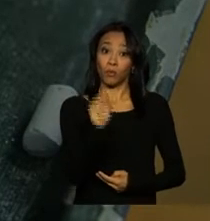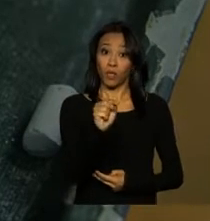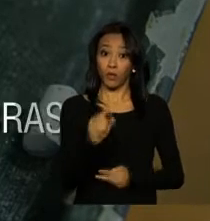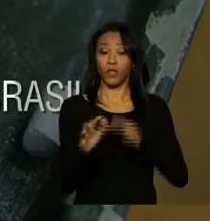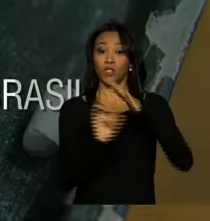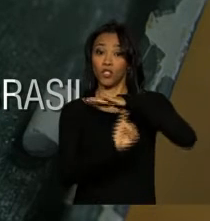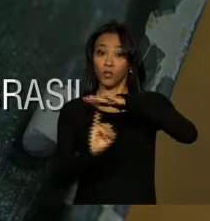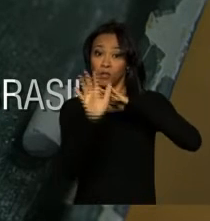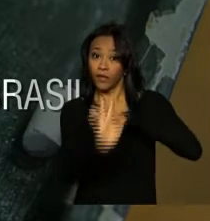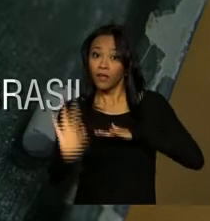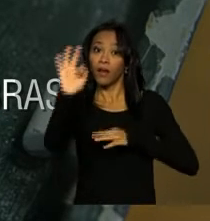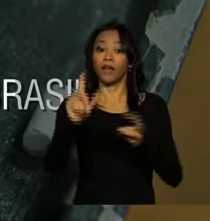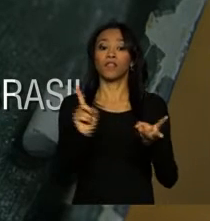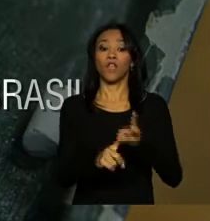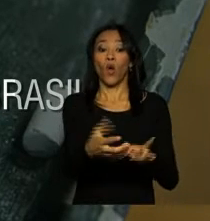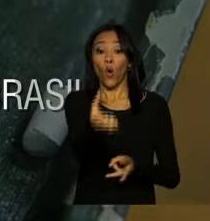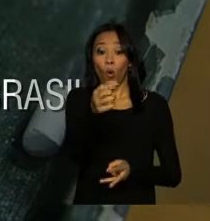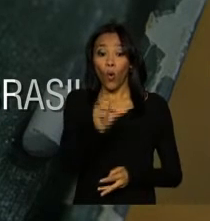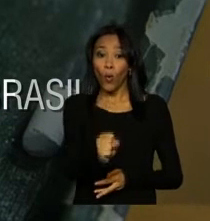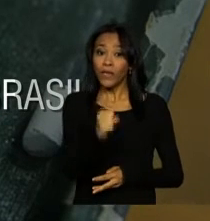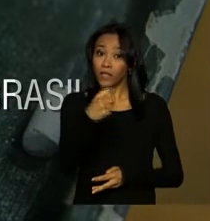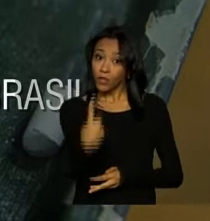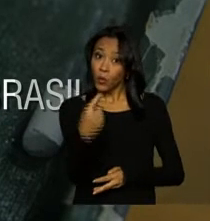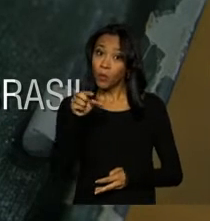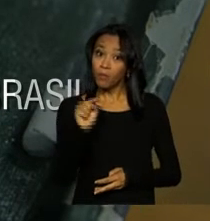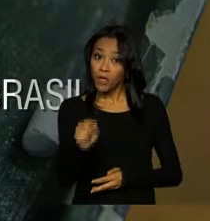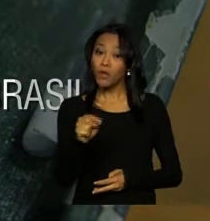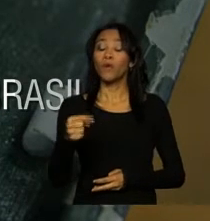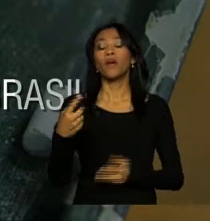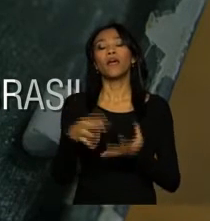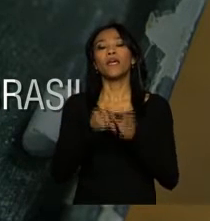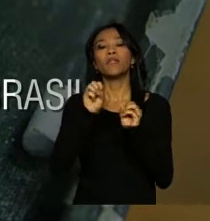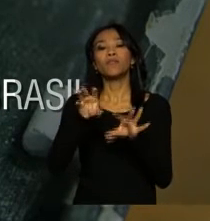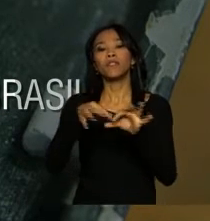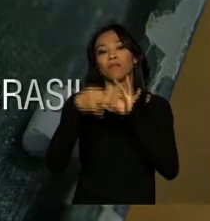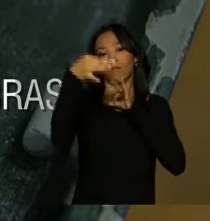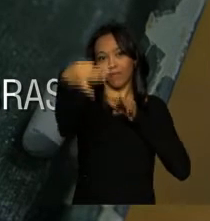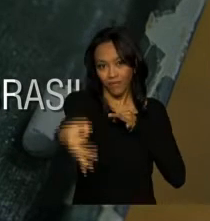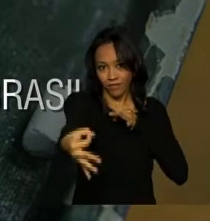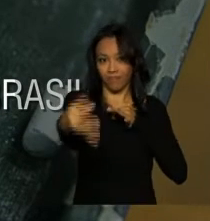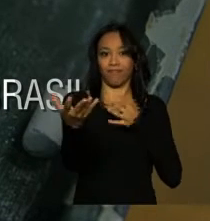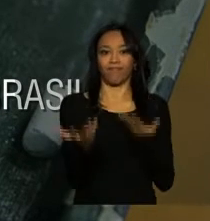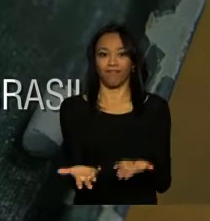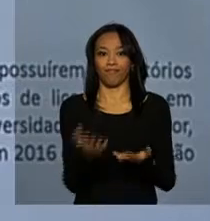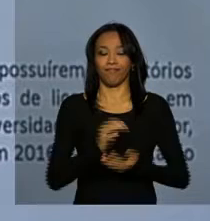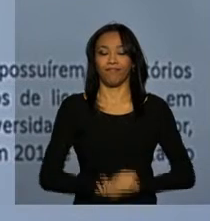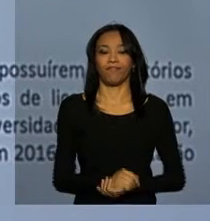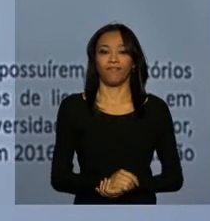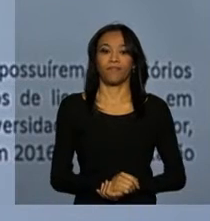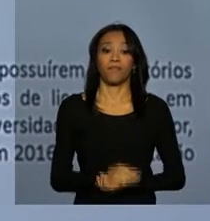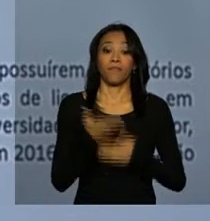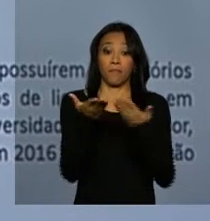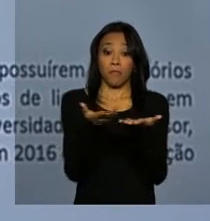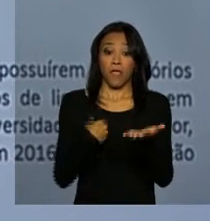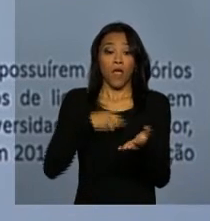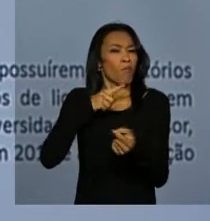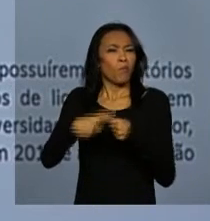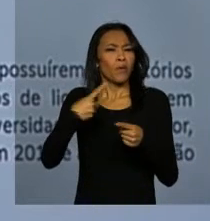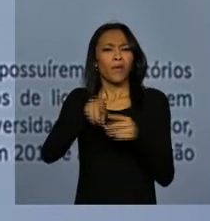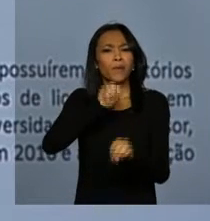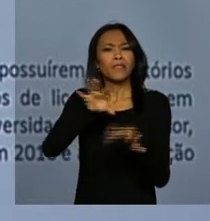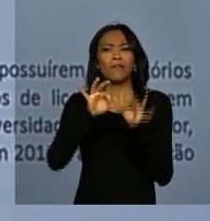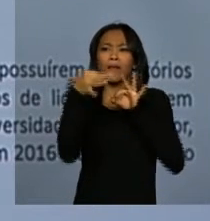e 81 mil vagas na universidade aberta do brasil com cursos à distância o que a educação a distância